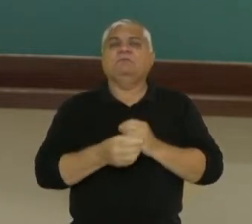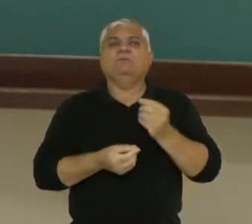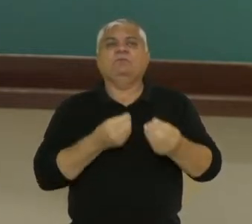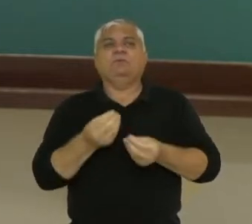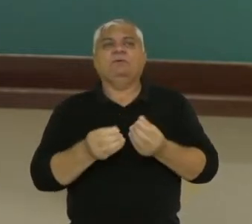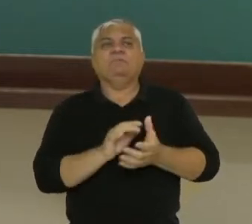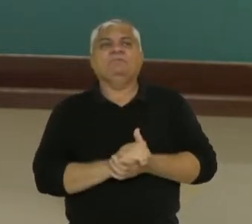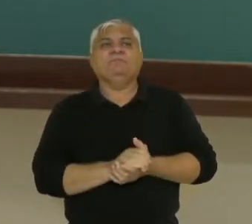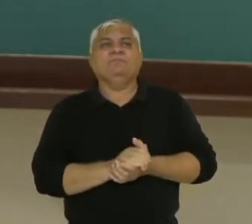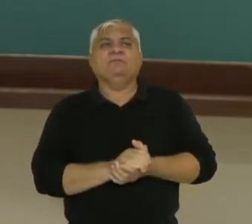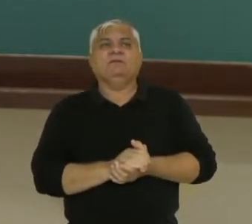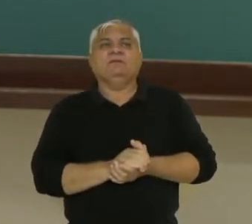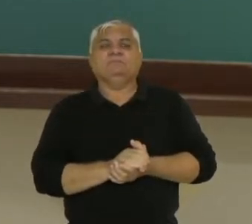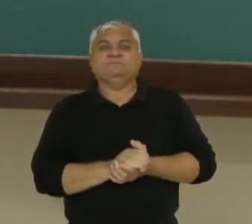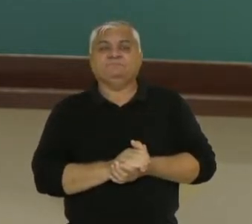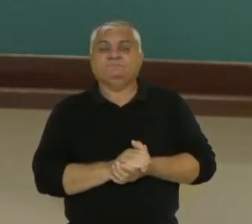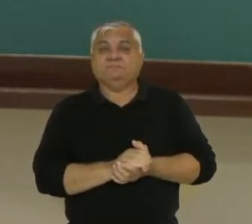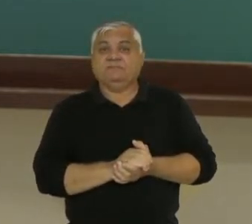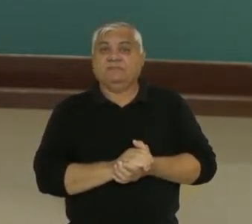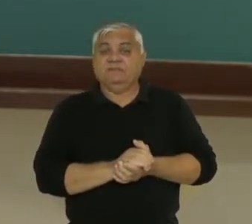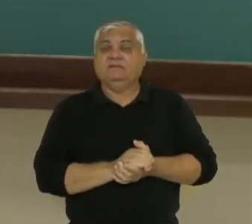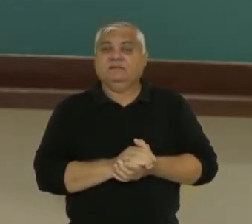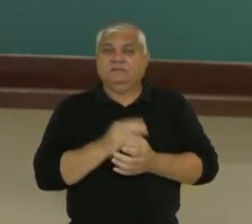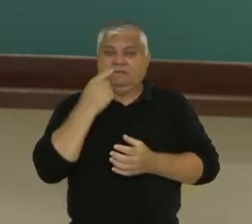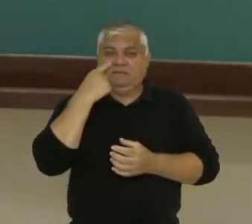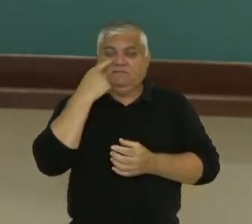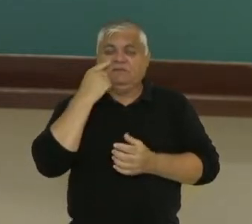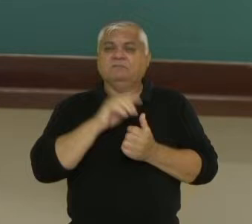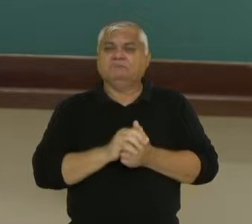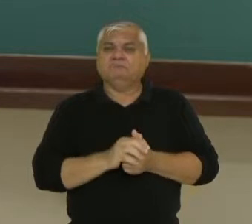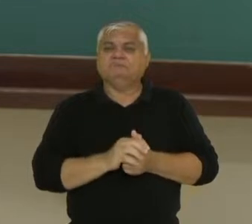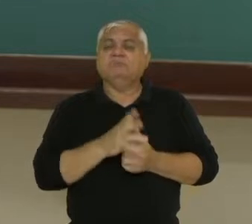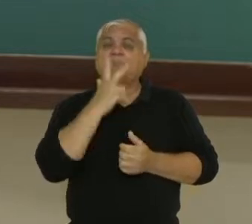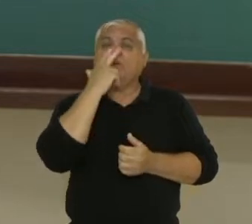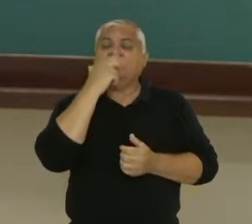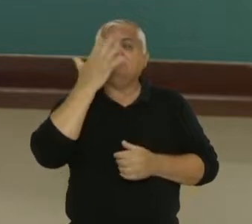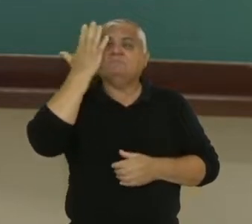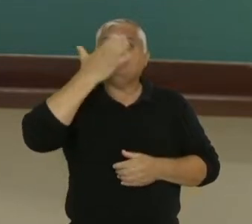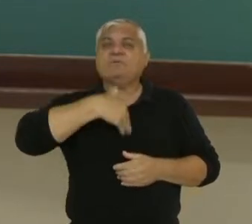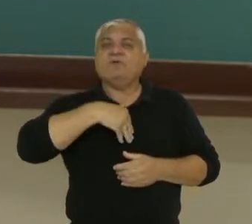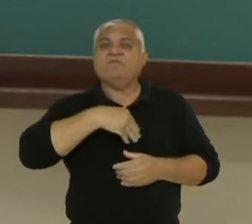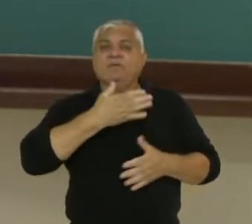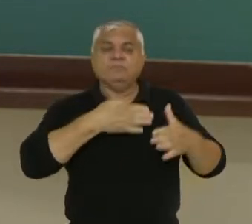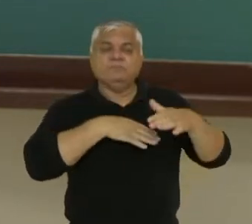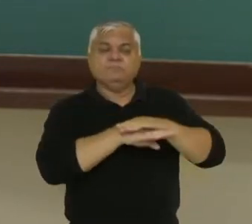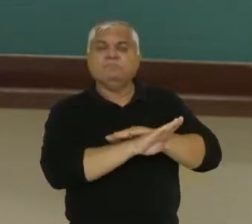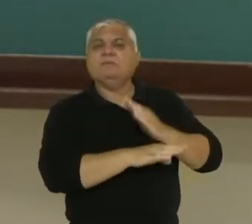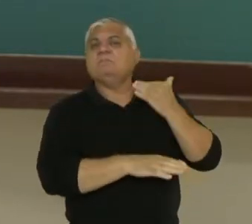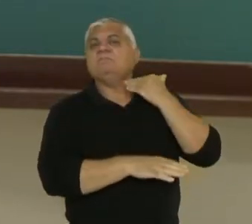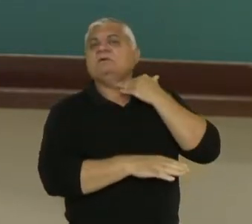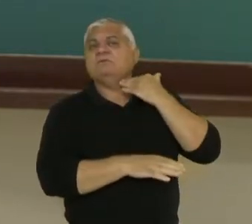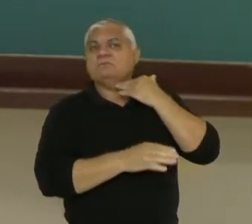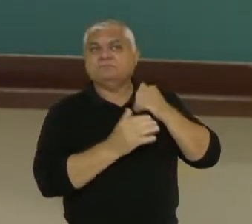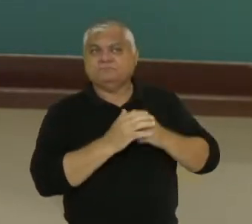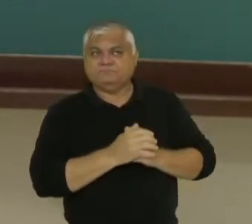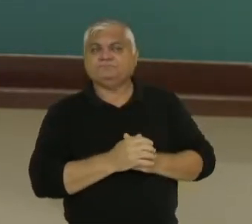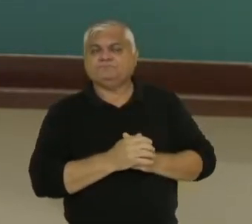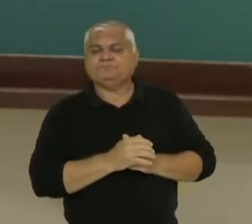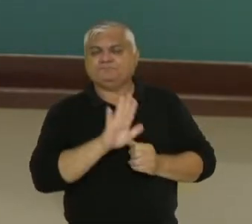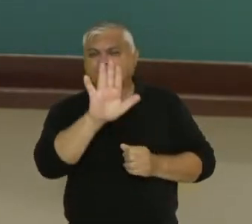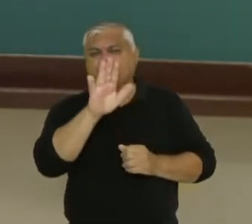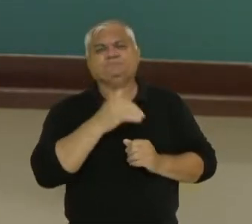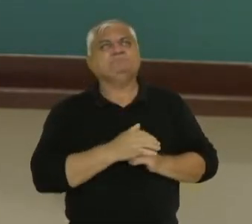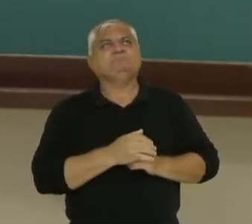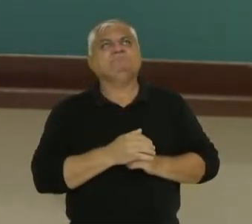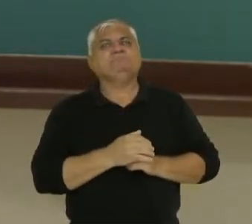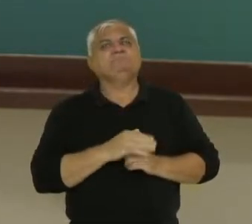exatamente, o significado dele é Certificado de Depósito Bancário. Ou seja, o que significa? Imagine